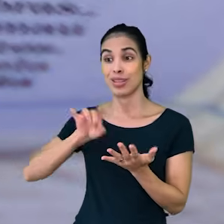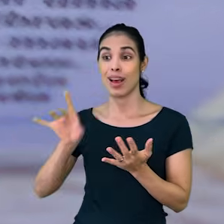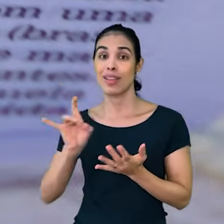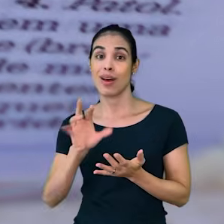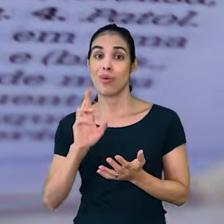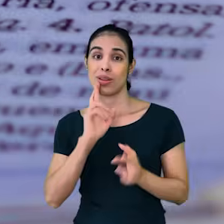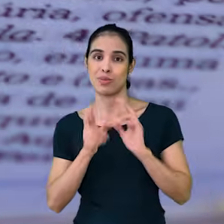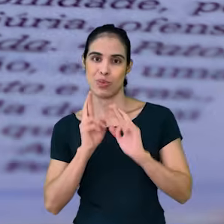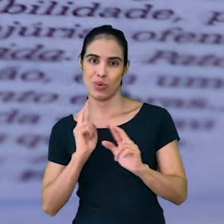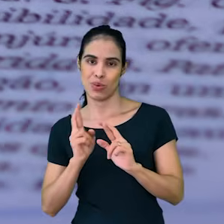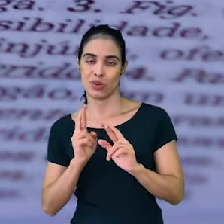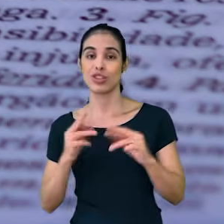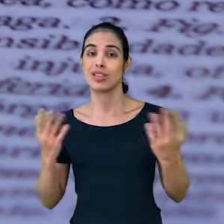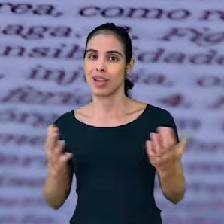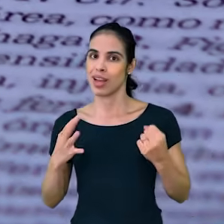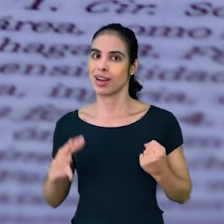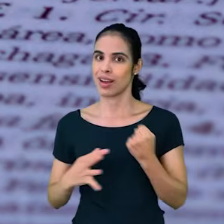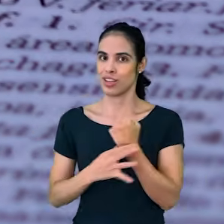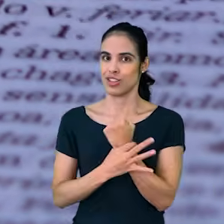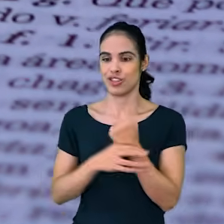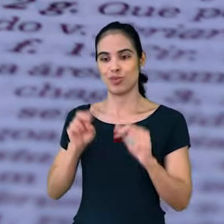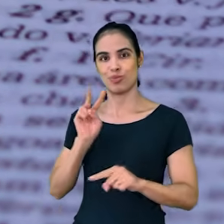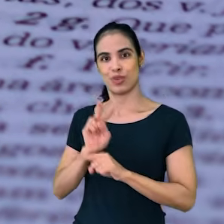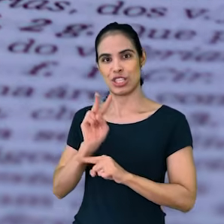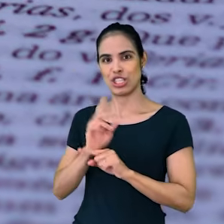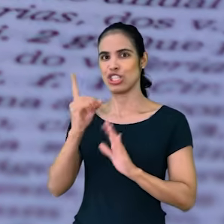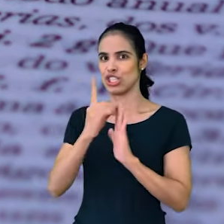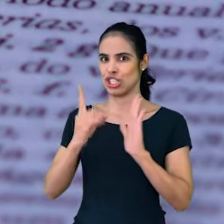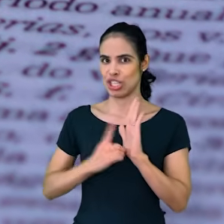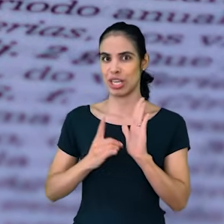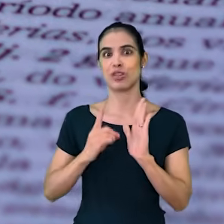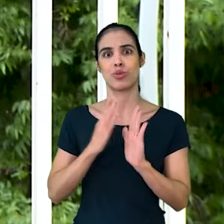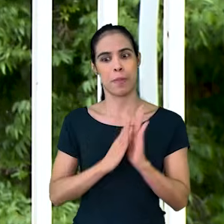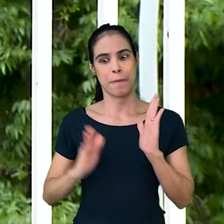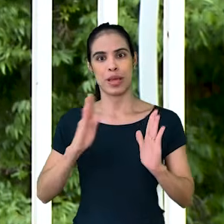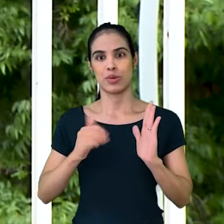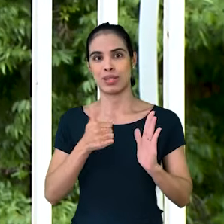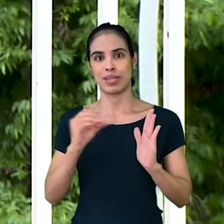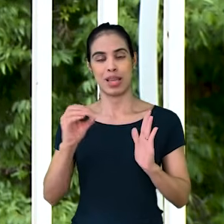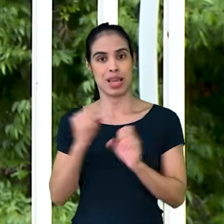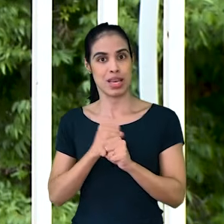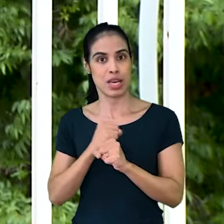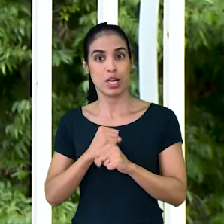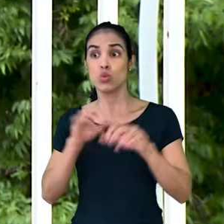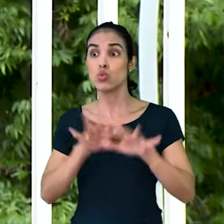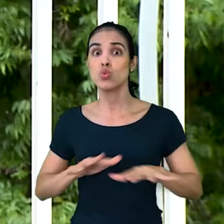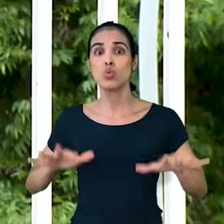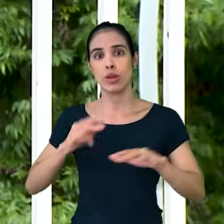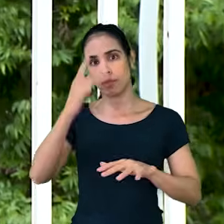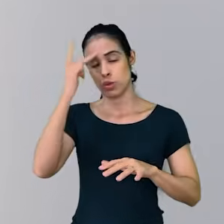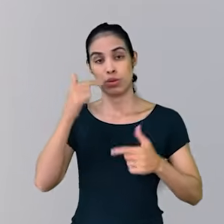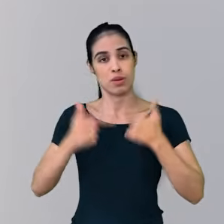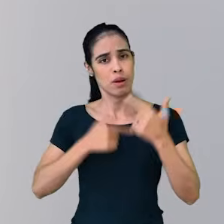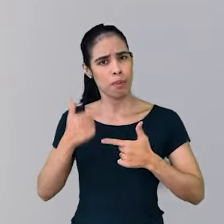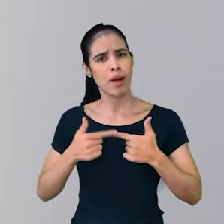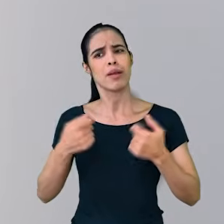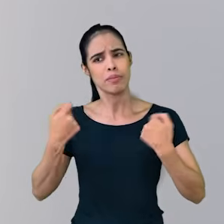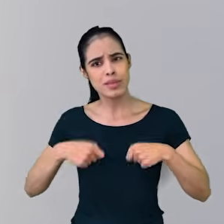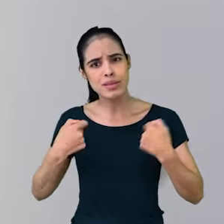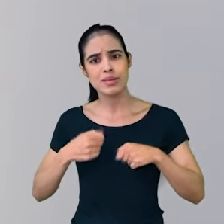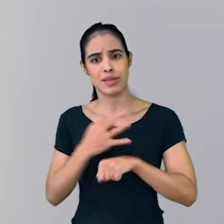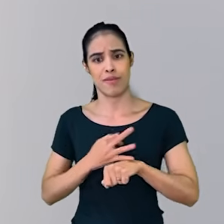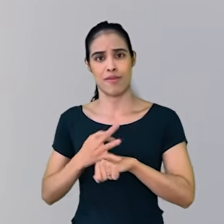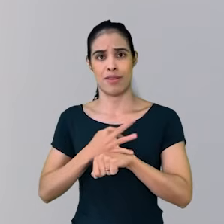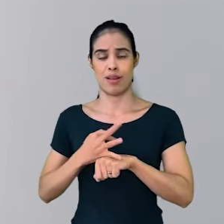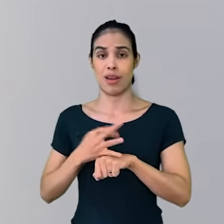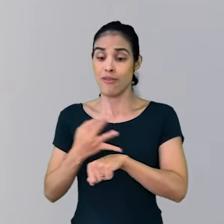diversa nas garantias. Um direito centenário. Todos os trabalhadores merecem férias. A grande perspectiva